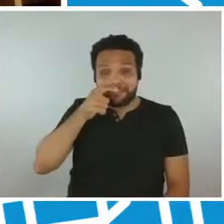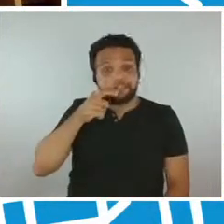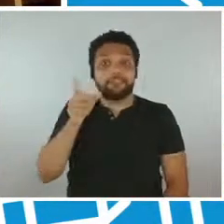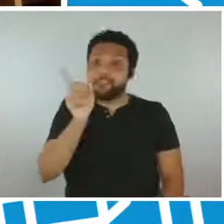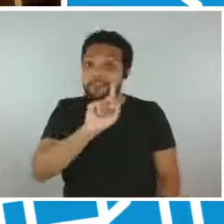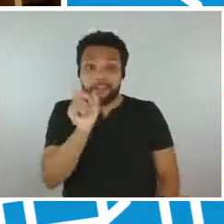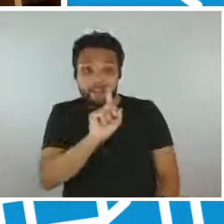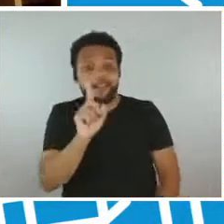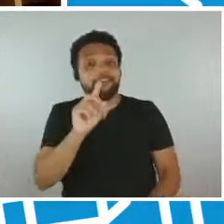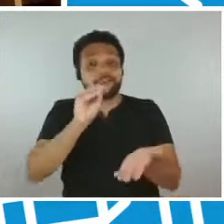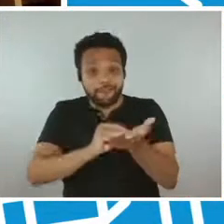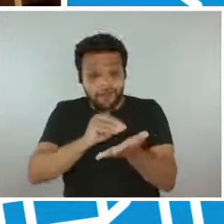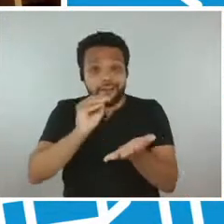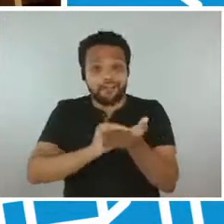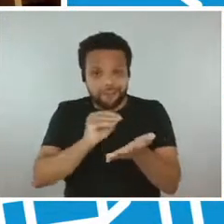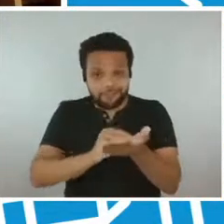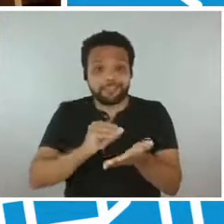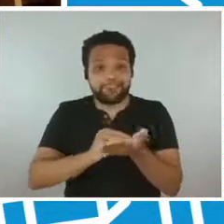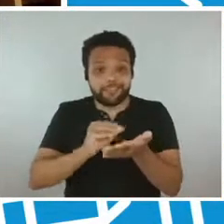faltando.